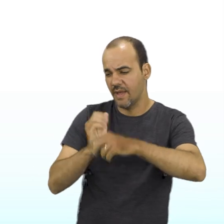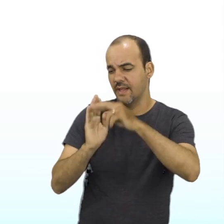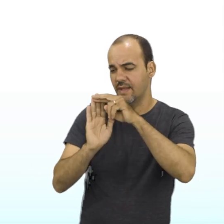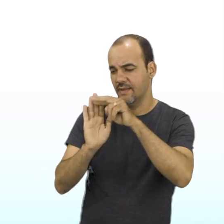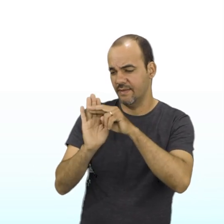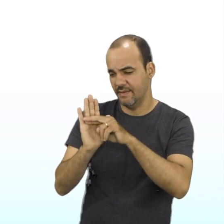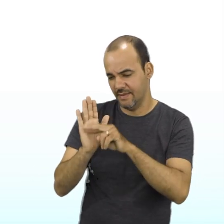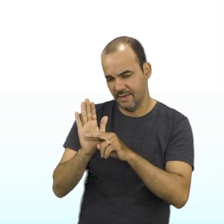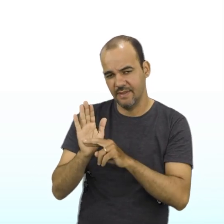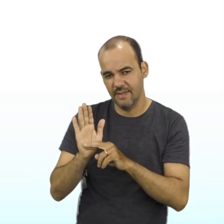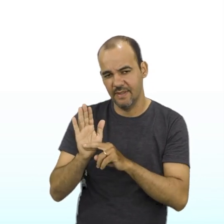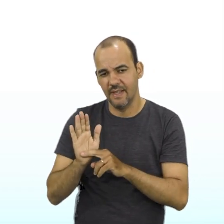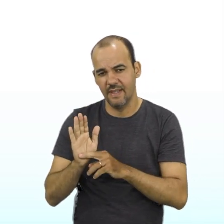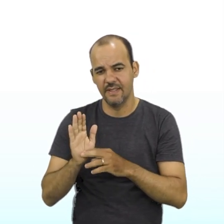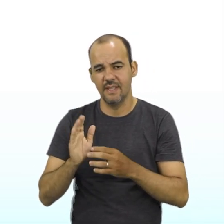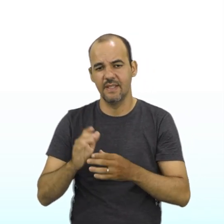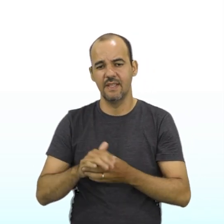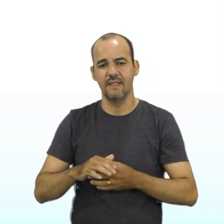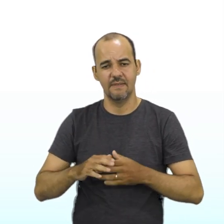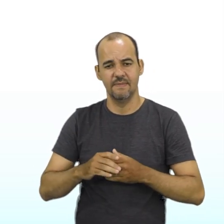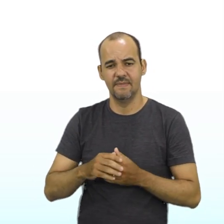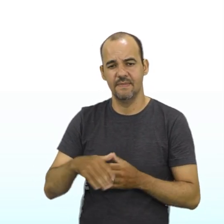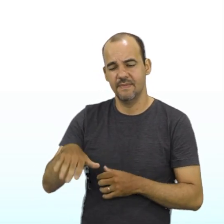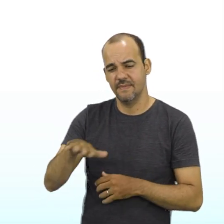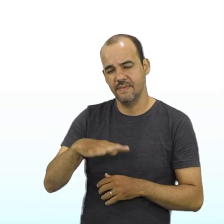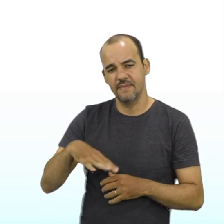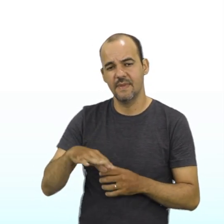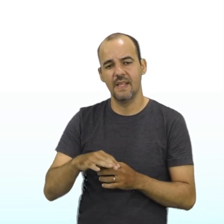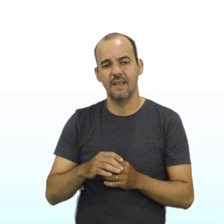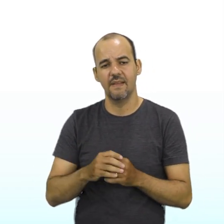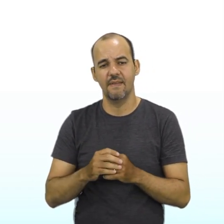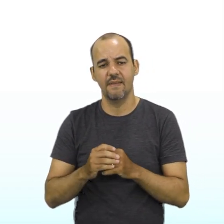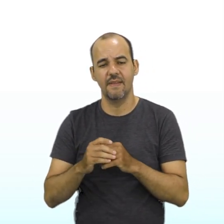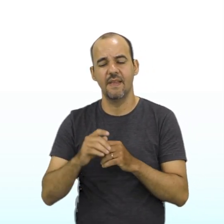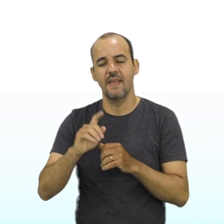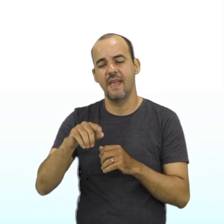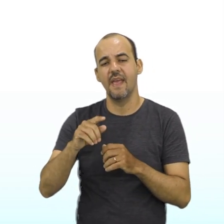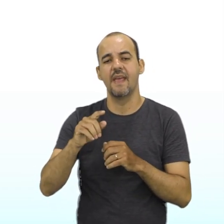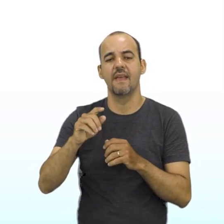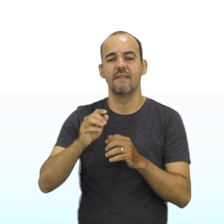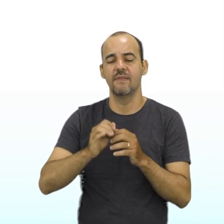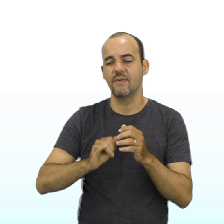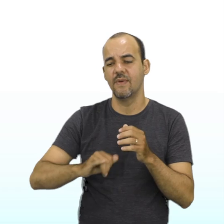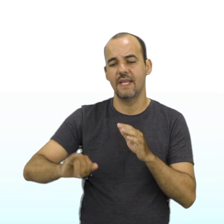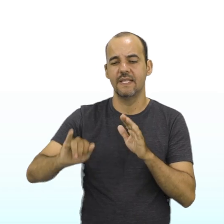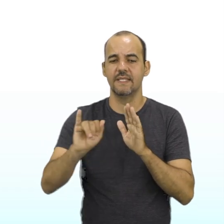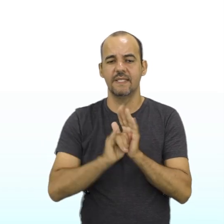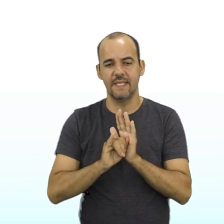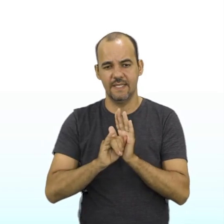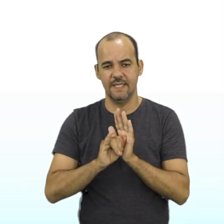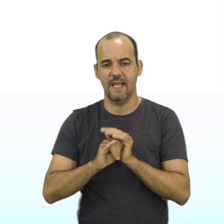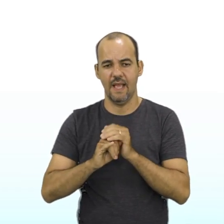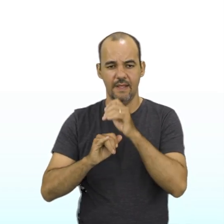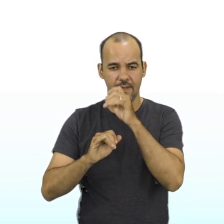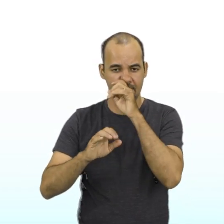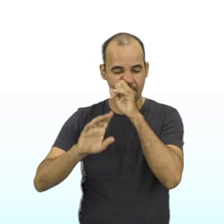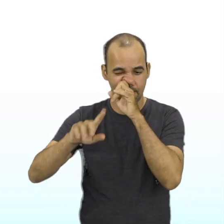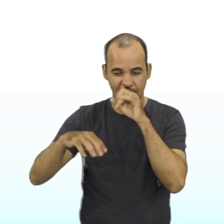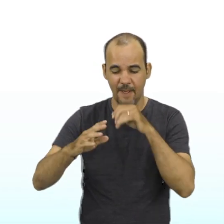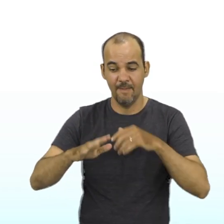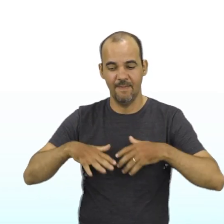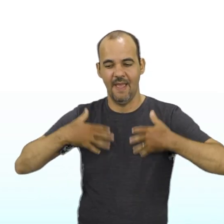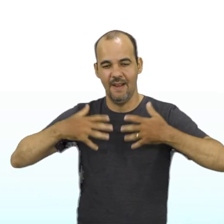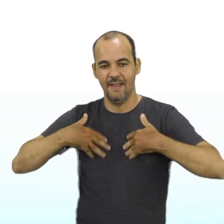né? Será alegoria, será identidade. Então aqui a gente está vendo que ele trouxe um panorama